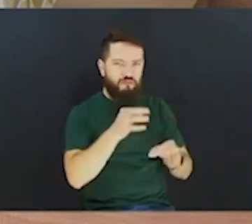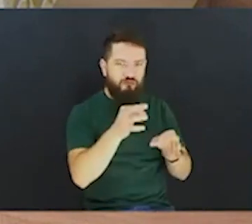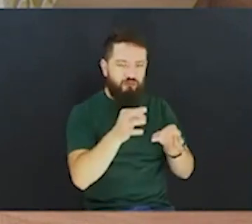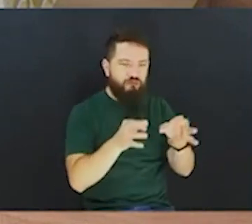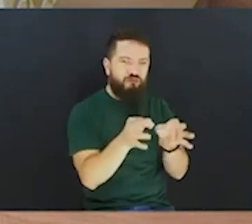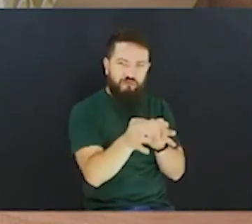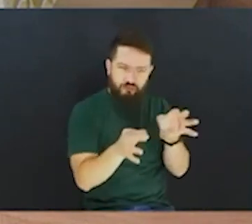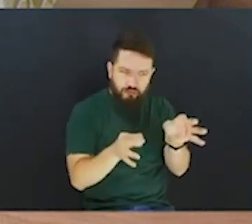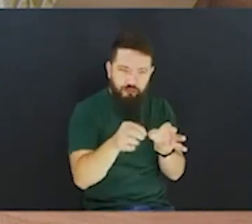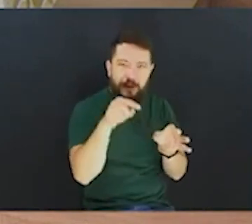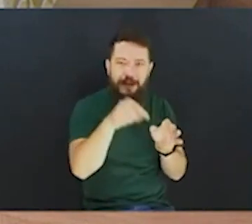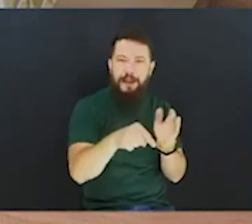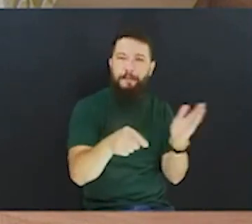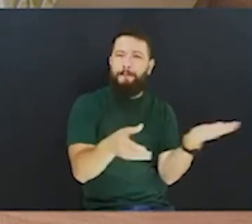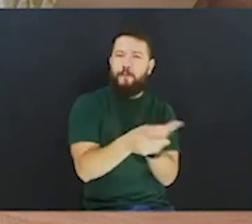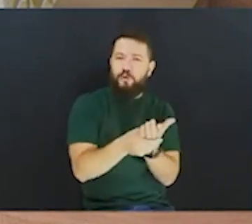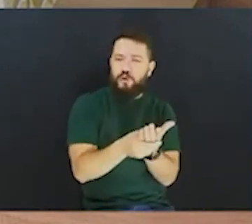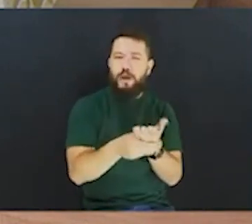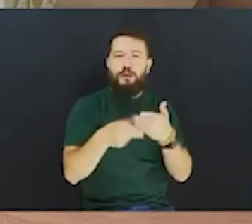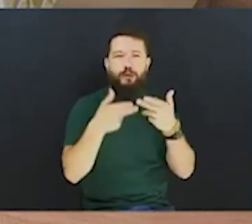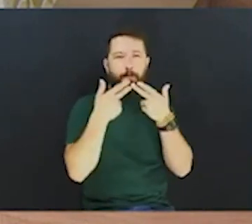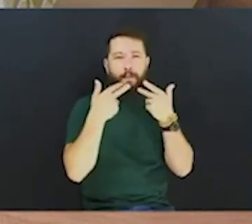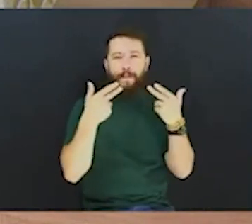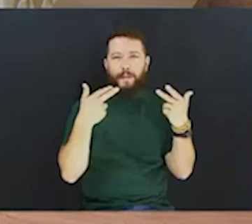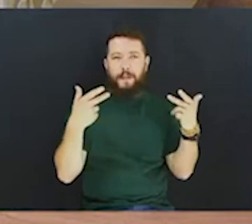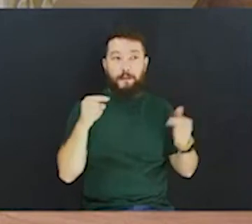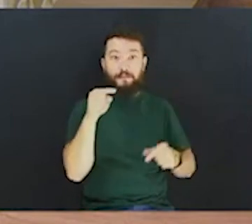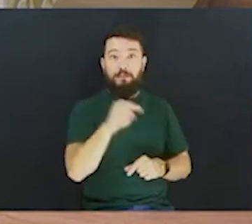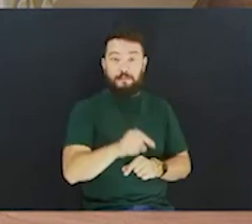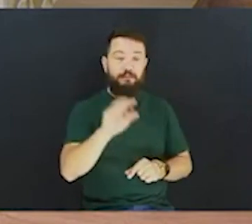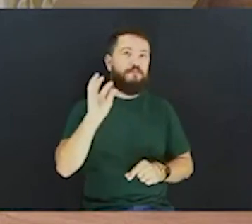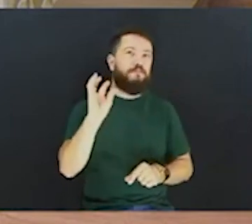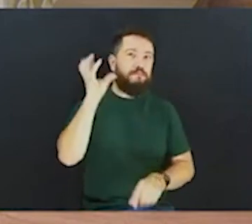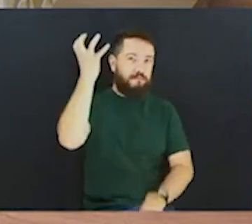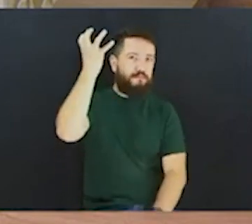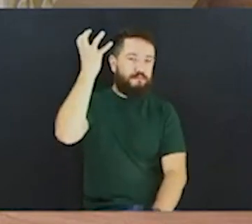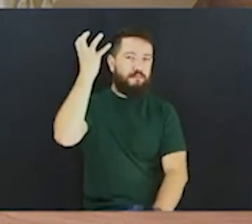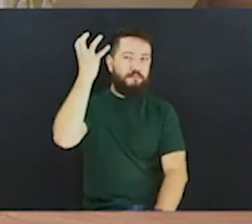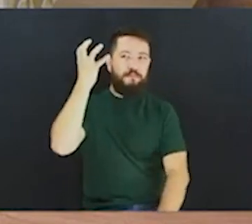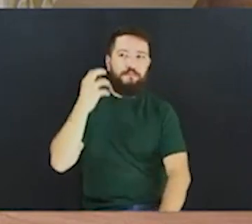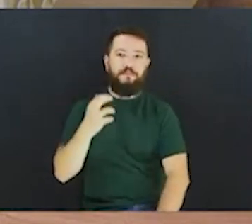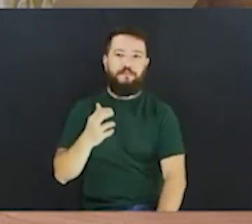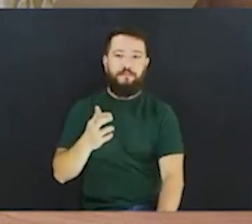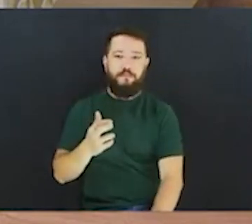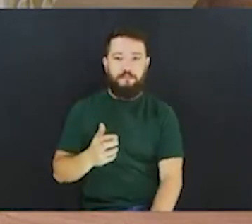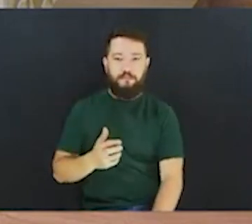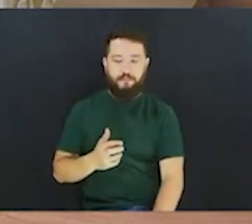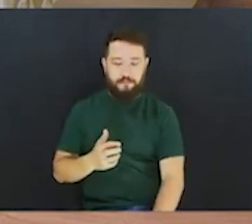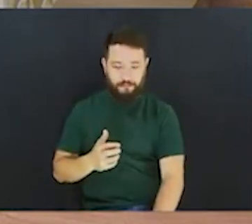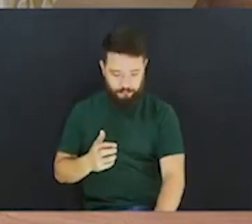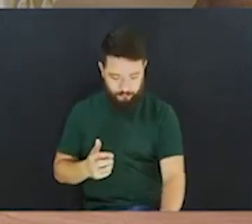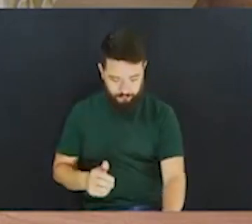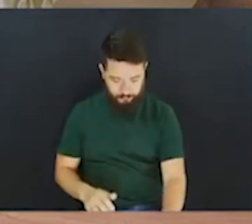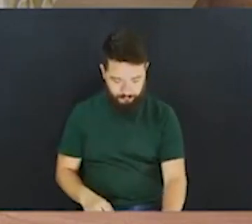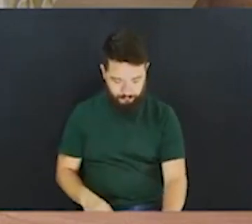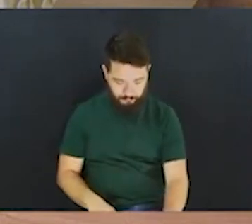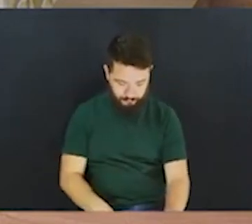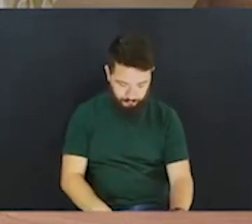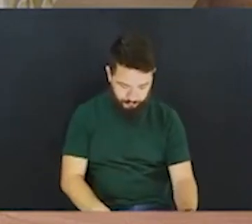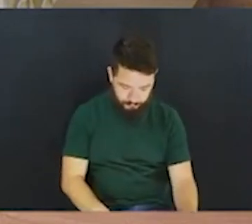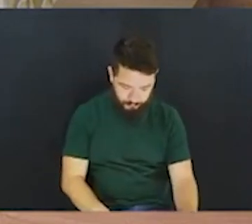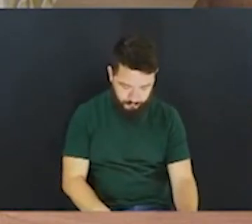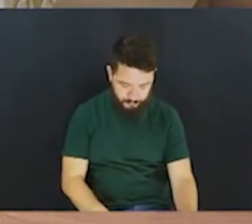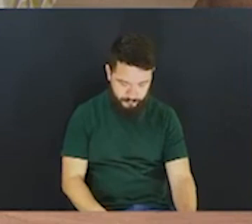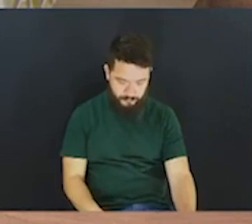de ambos os lados do lado da prefeitura que cedeu em aspectos do lado do servidores que